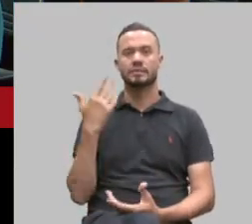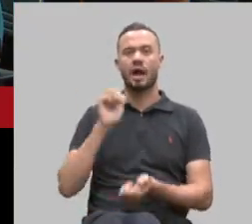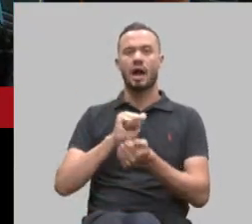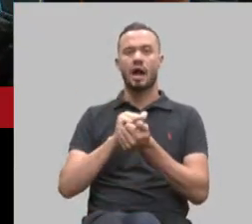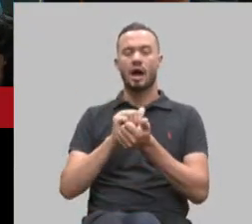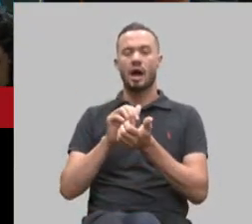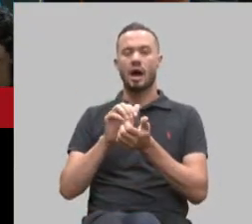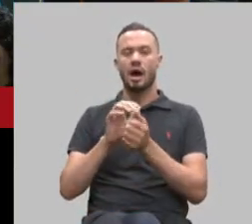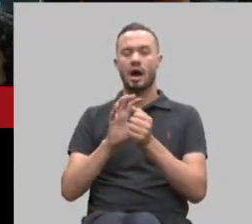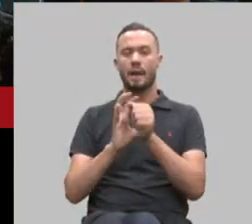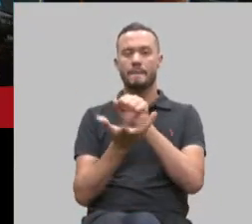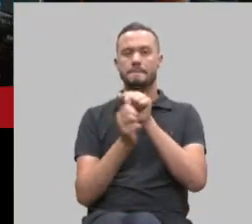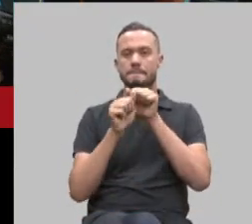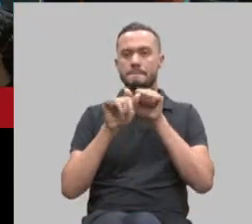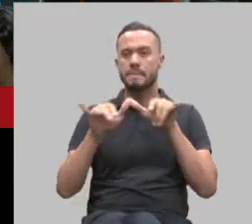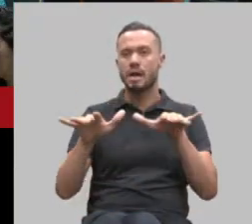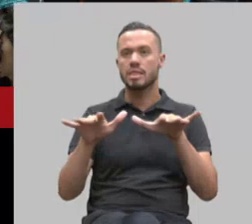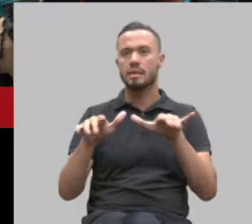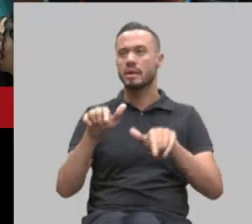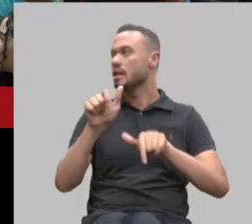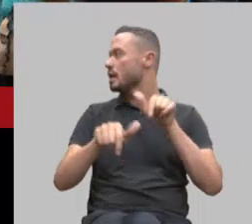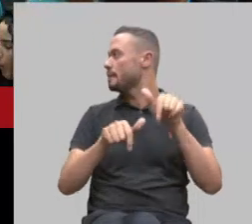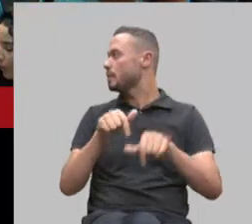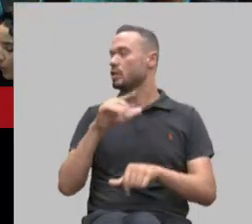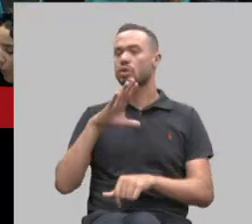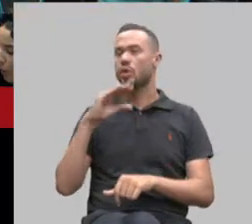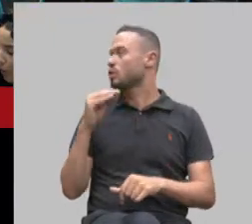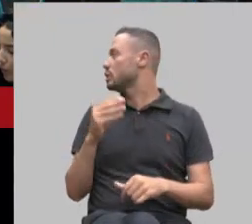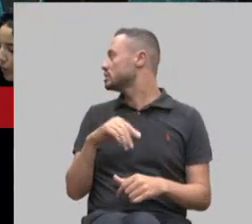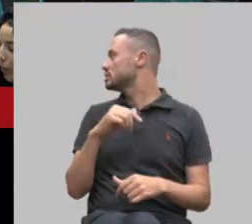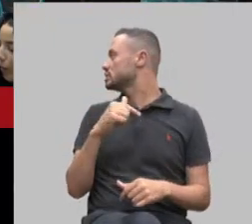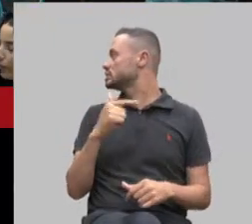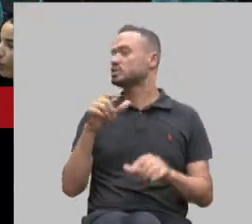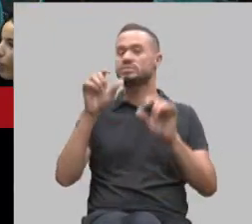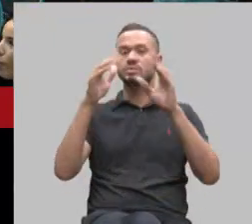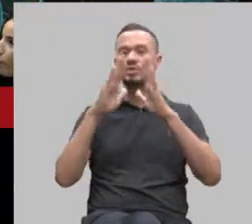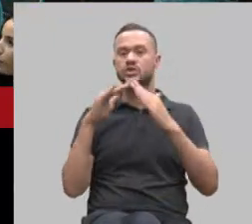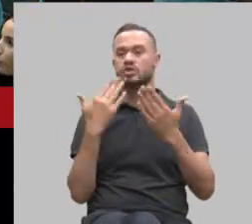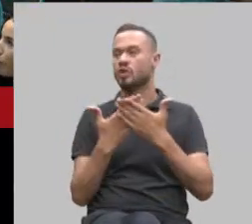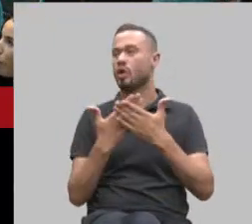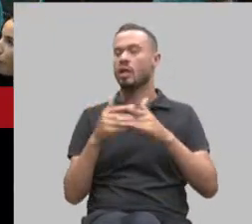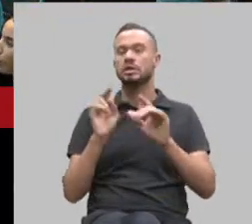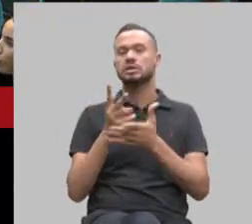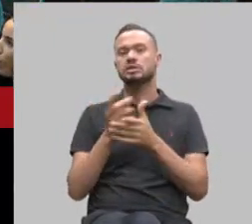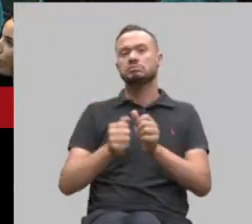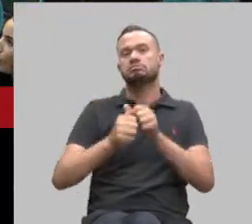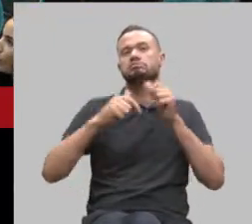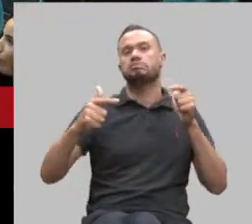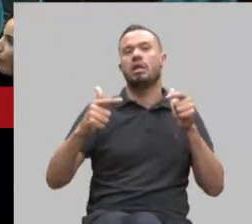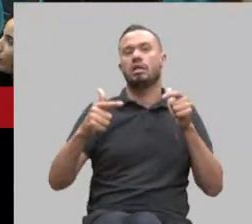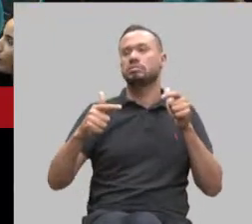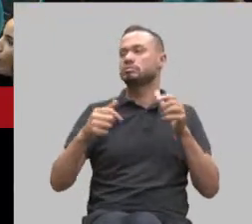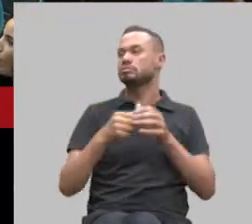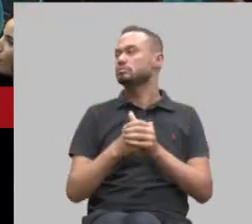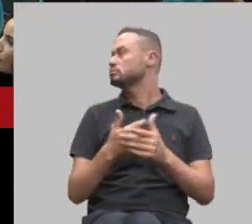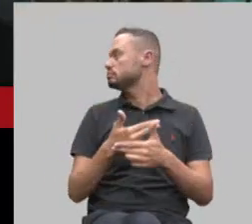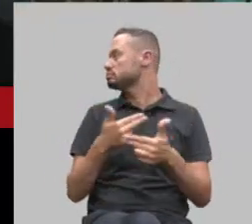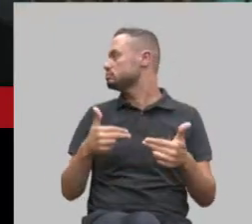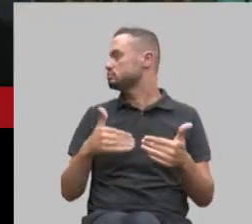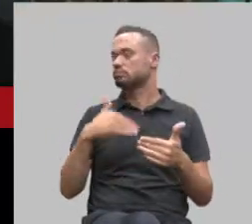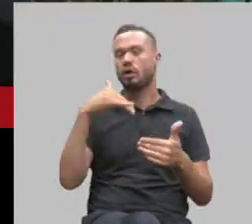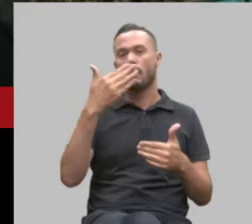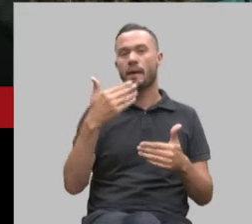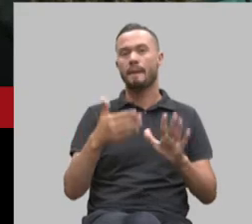adolescentes sem Solidão Especialmente na escola tem aumentado afetando os alunos profundamente com esta proposta